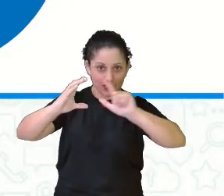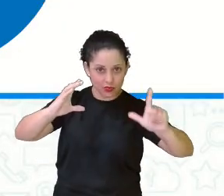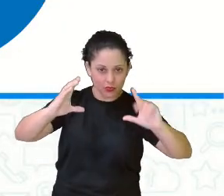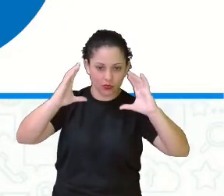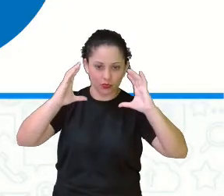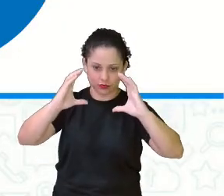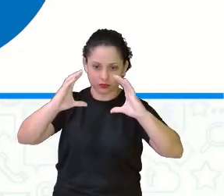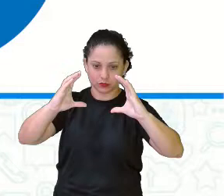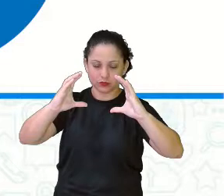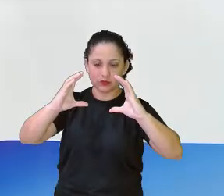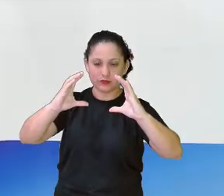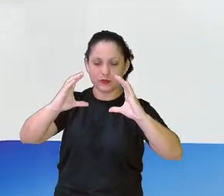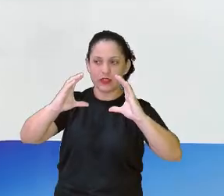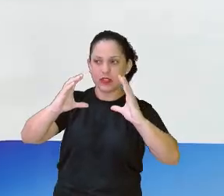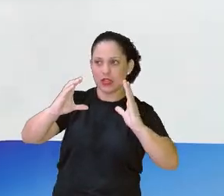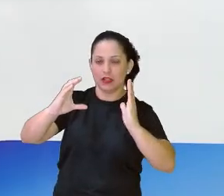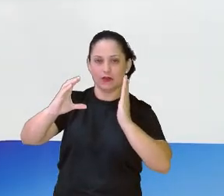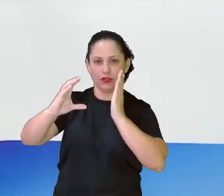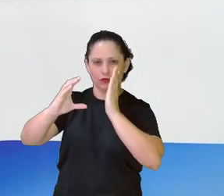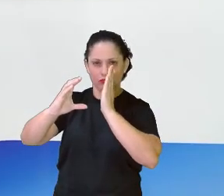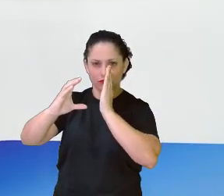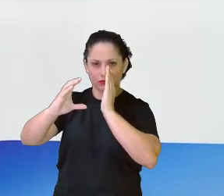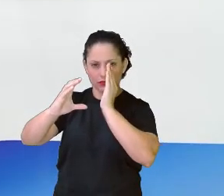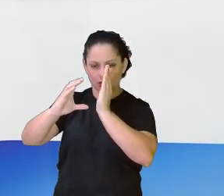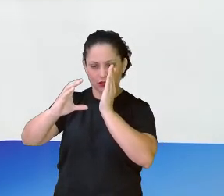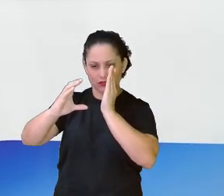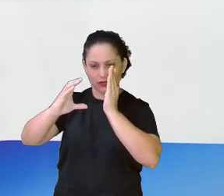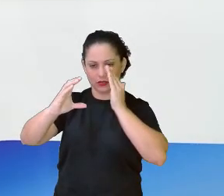inteiro, que foi dividido em 3